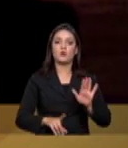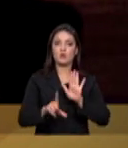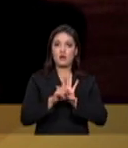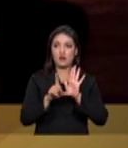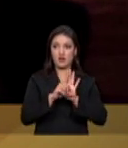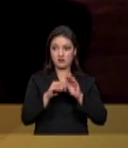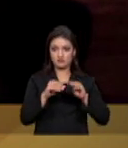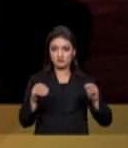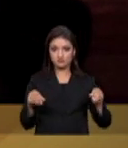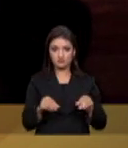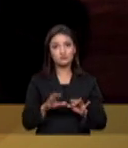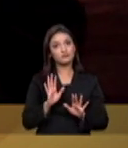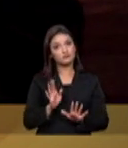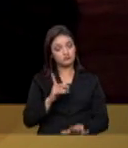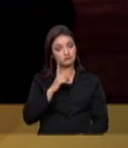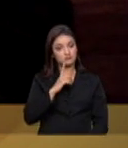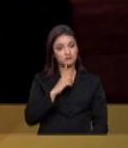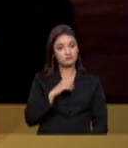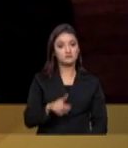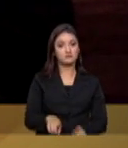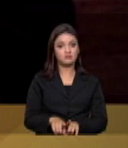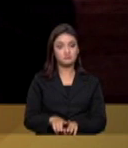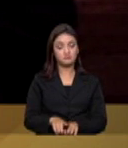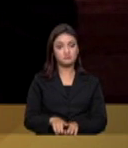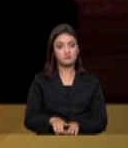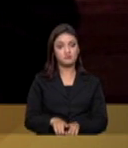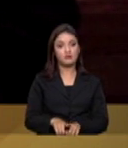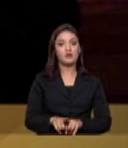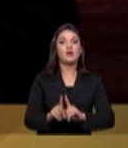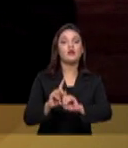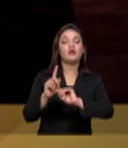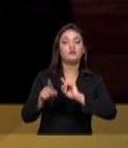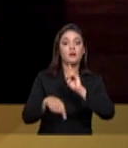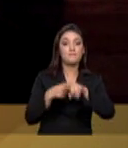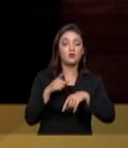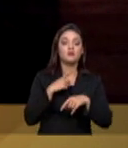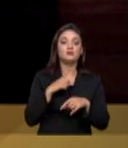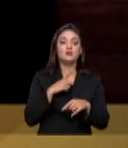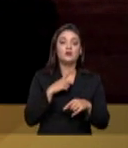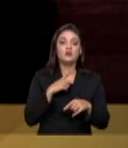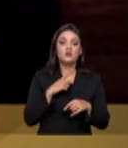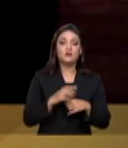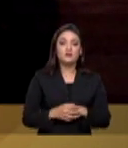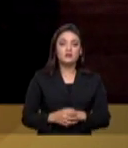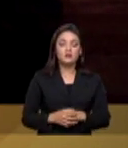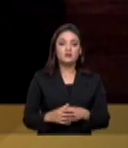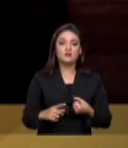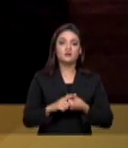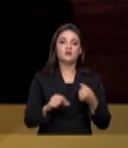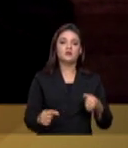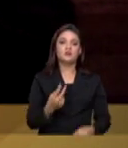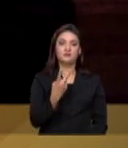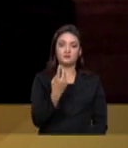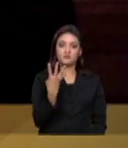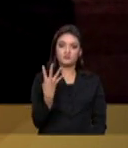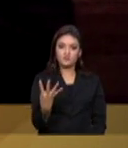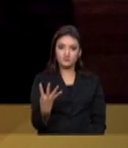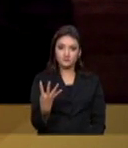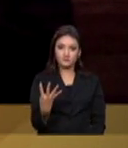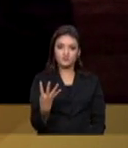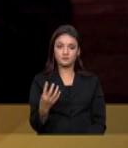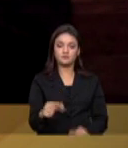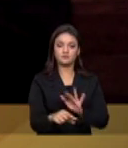acima que tem como também daí assegurada Pelo disposto no artigo 24